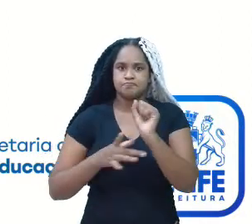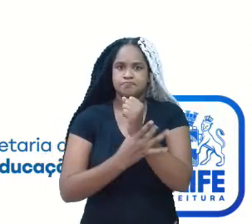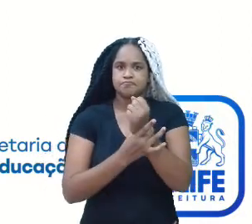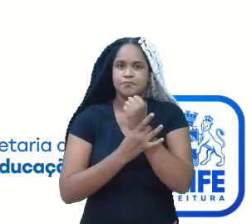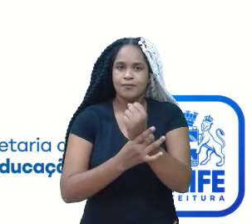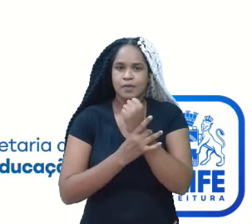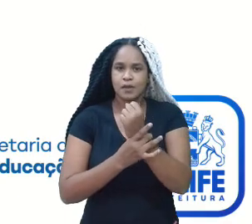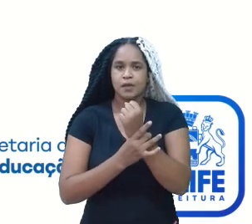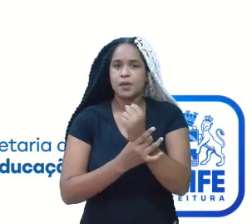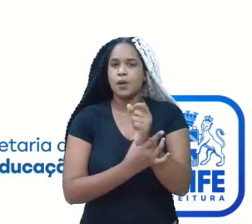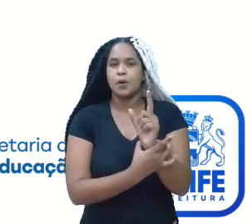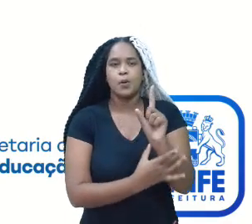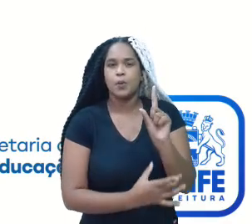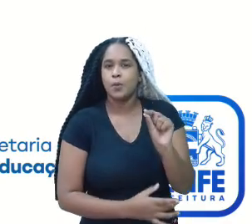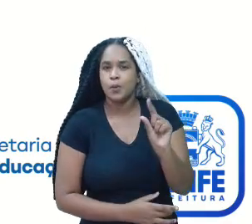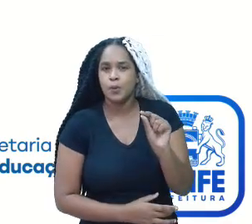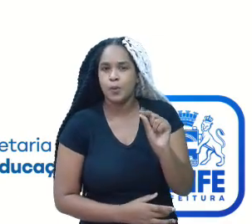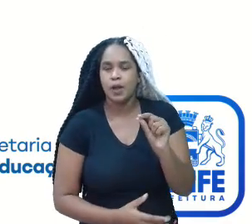a